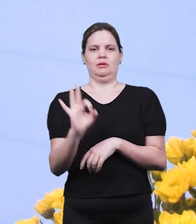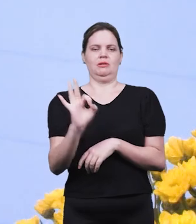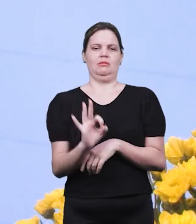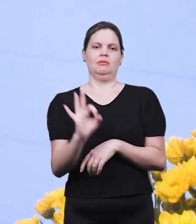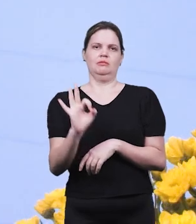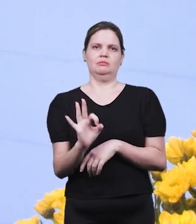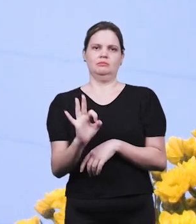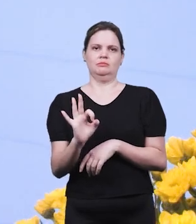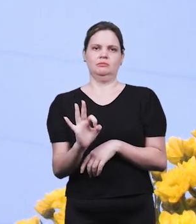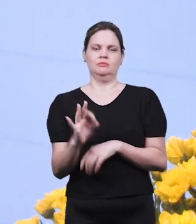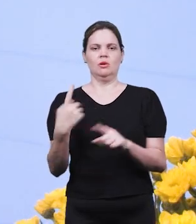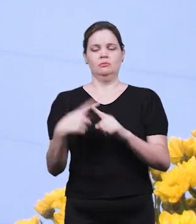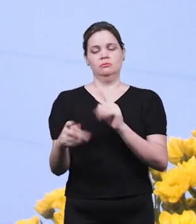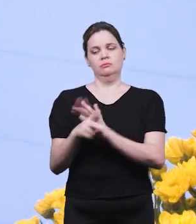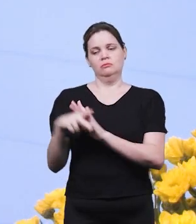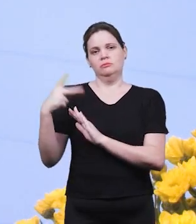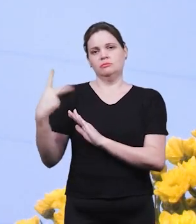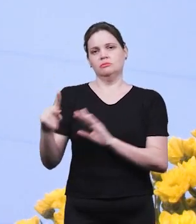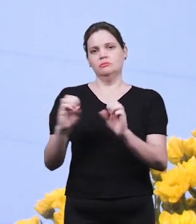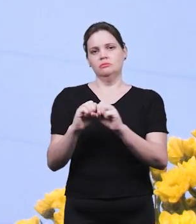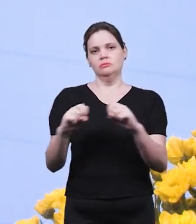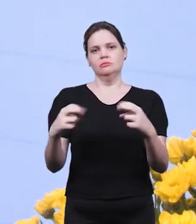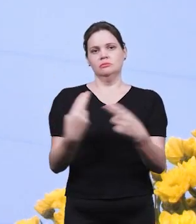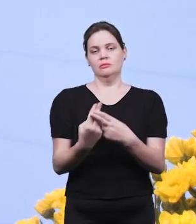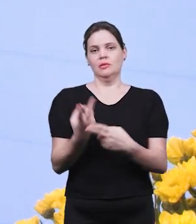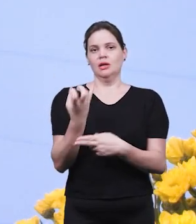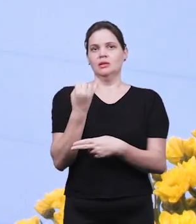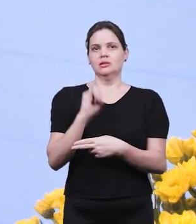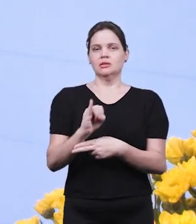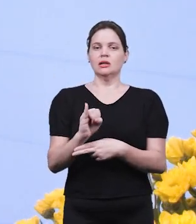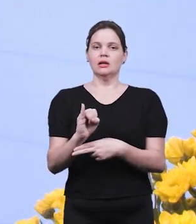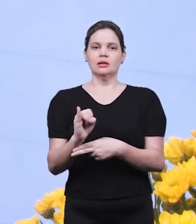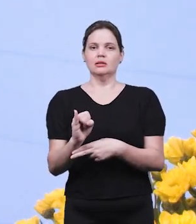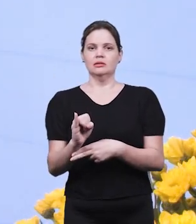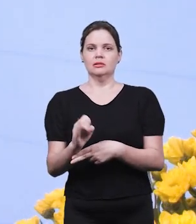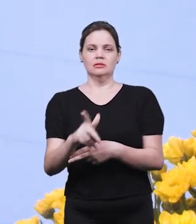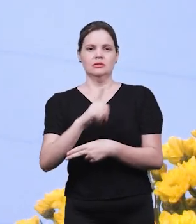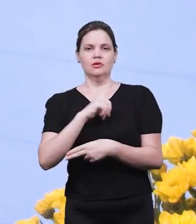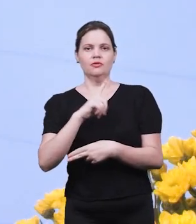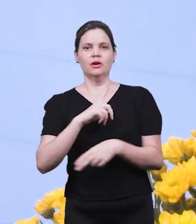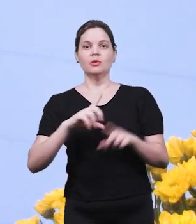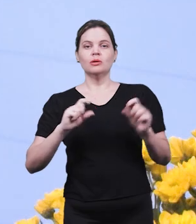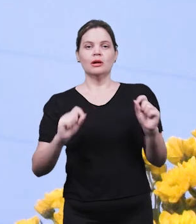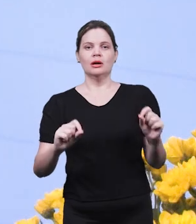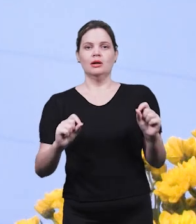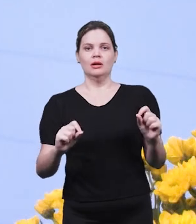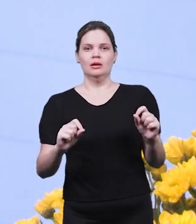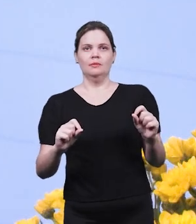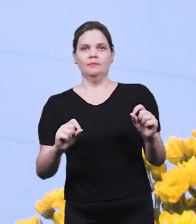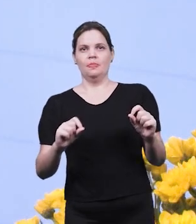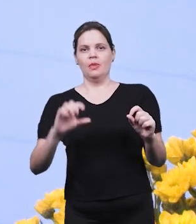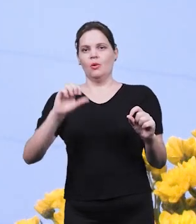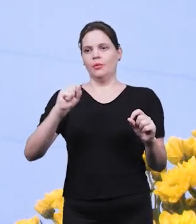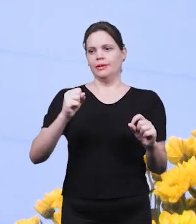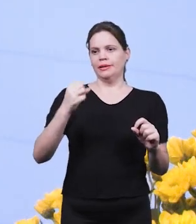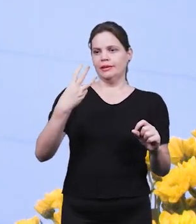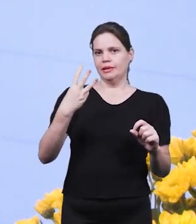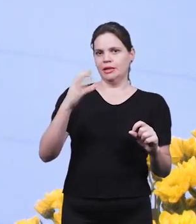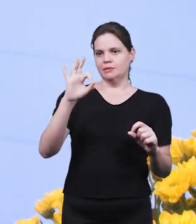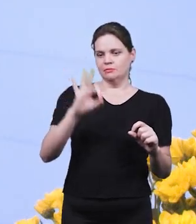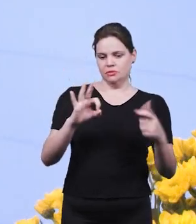do domínio pleno da União. Se eu tenho domínio útil de 83, eu vou pagar, então, proporcional, por isso